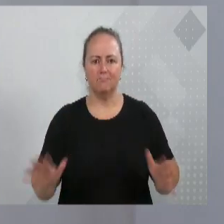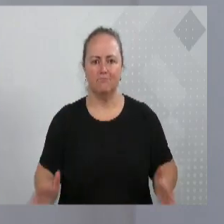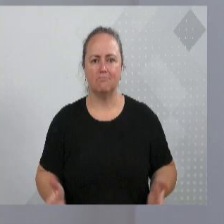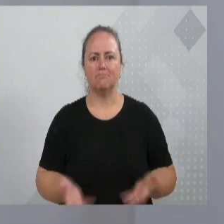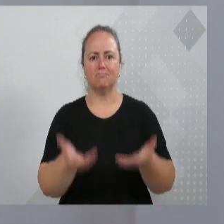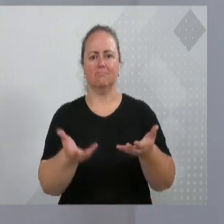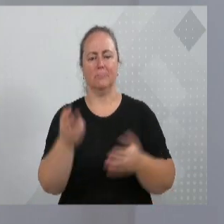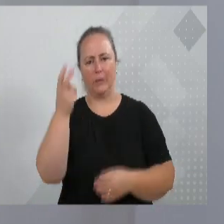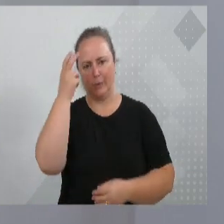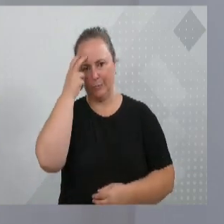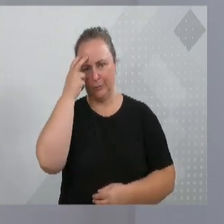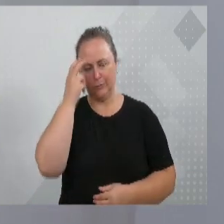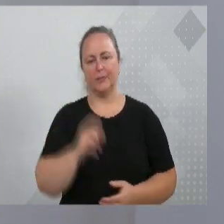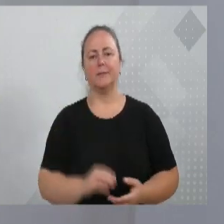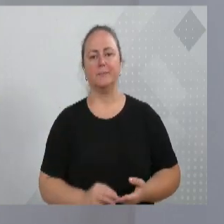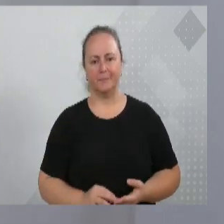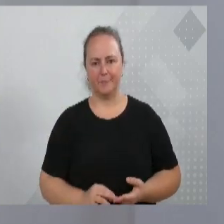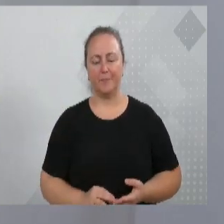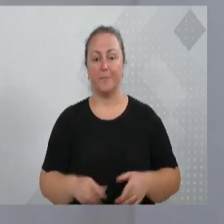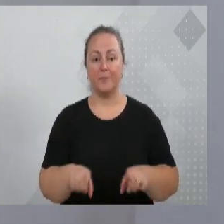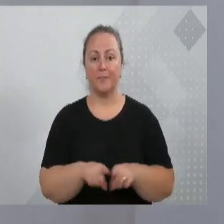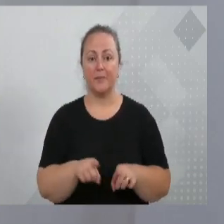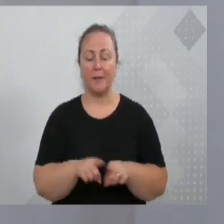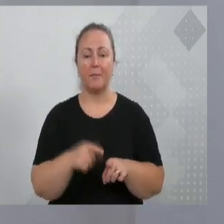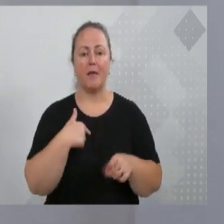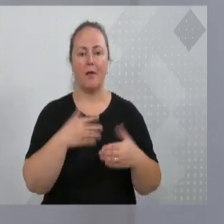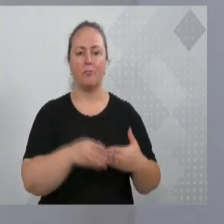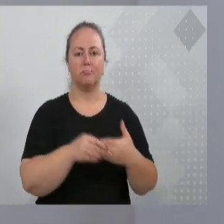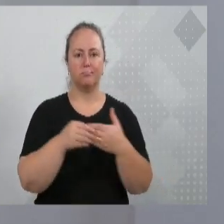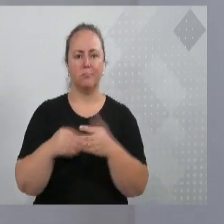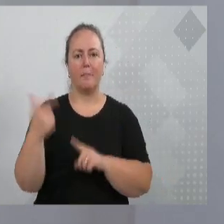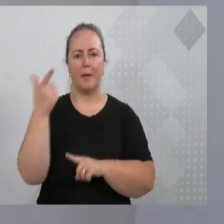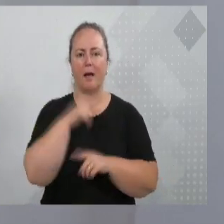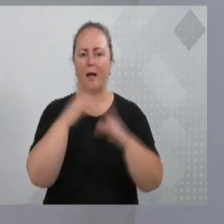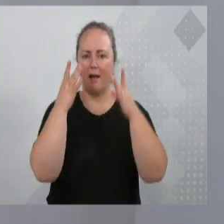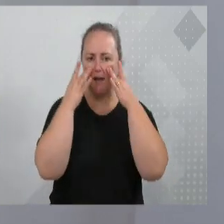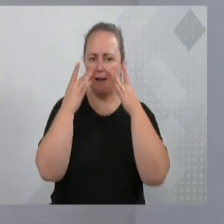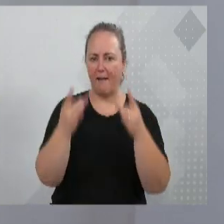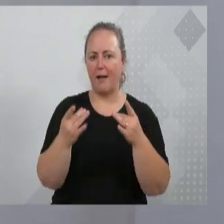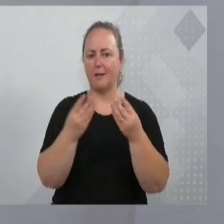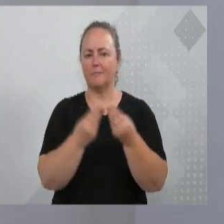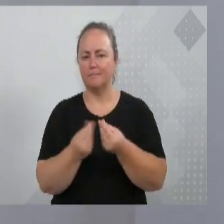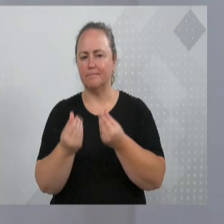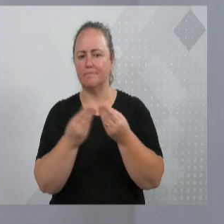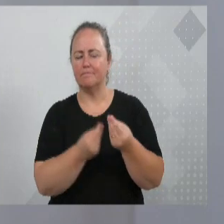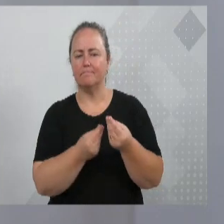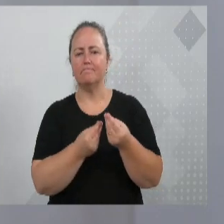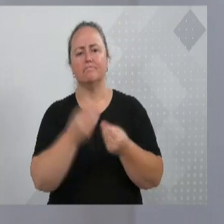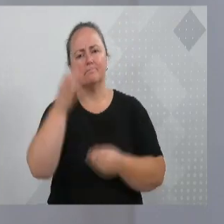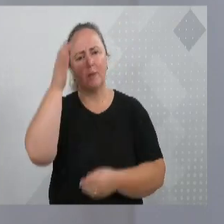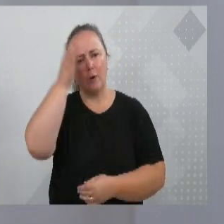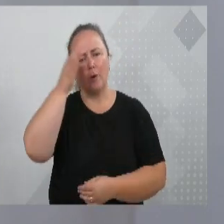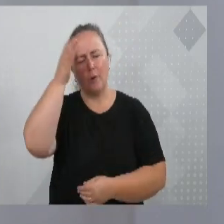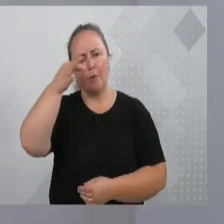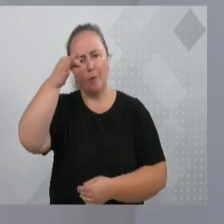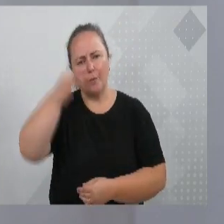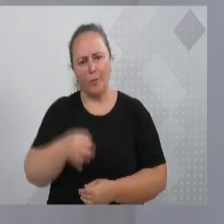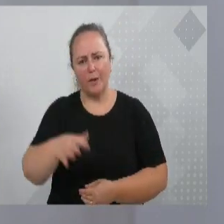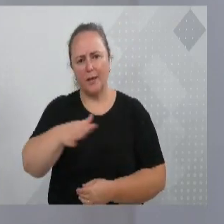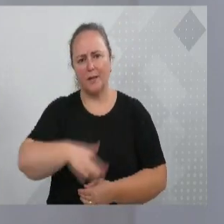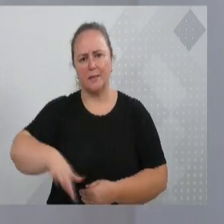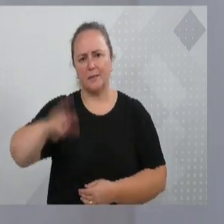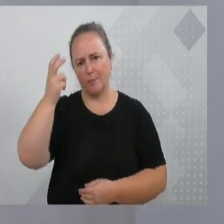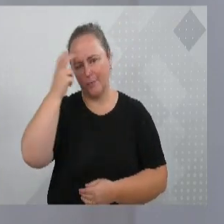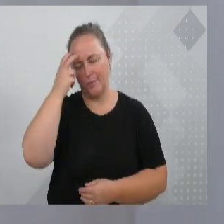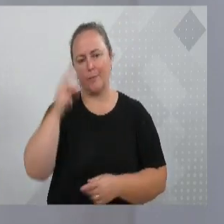Então como tá passando em outras cidades Eu também estou encaminhando isso para que possa olhar de uma forma muito sensível muito sensata para o segmento cultural do nosso